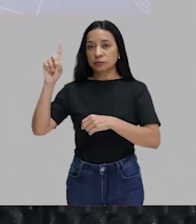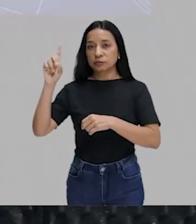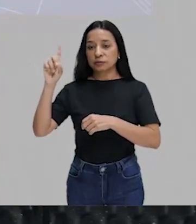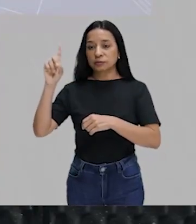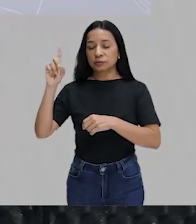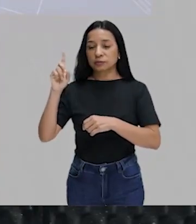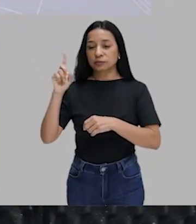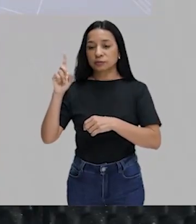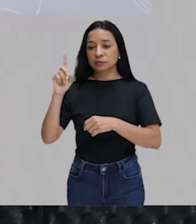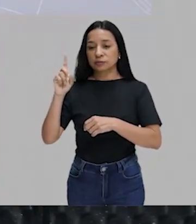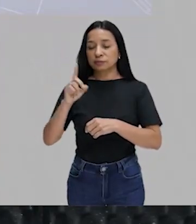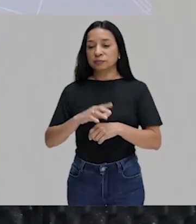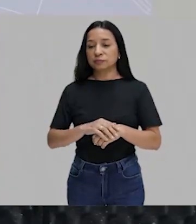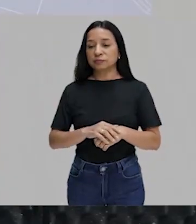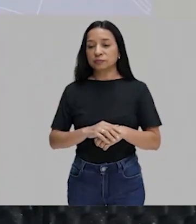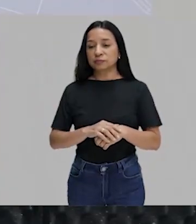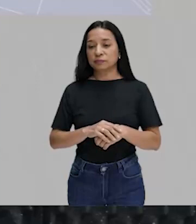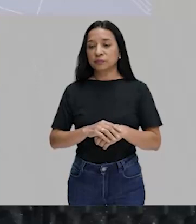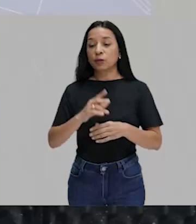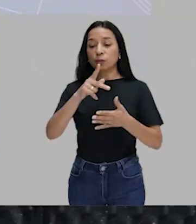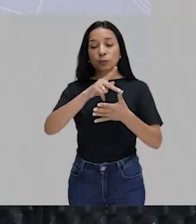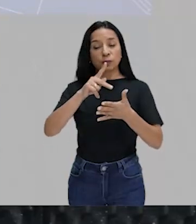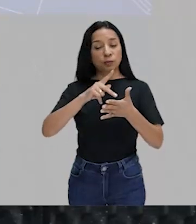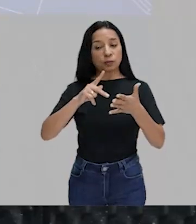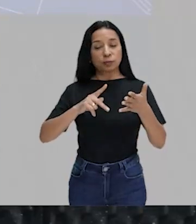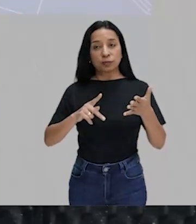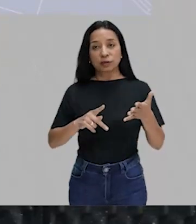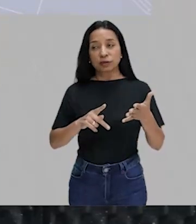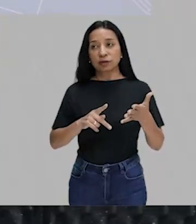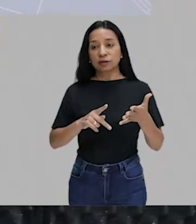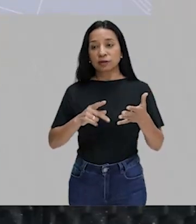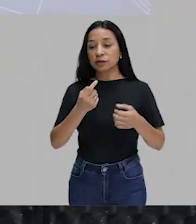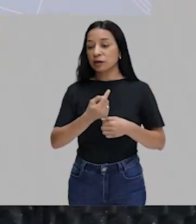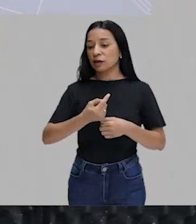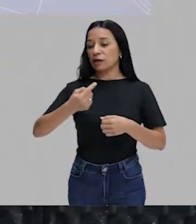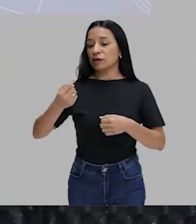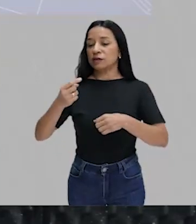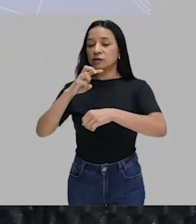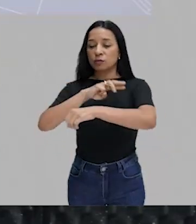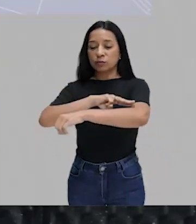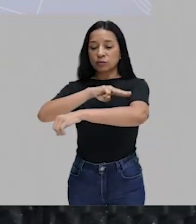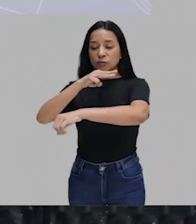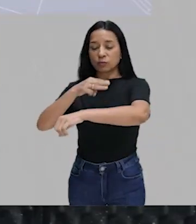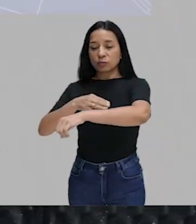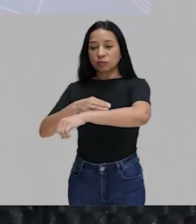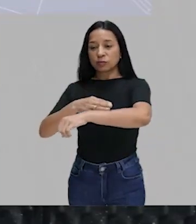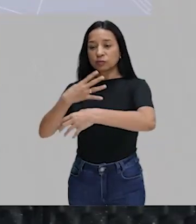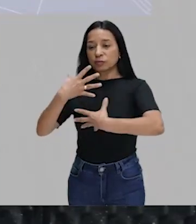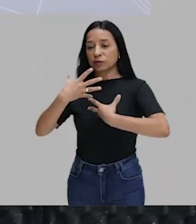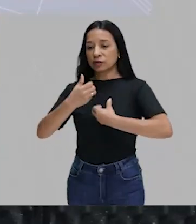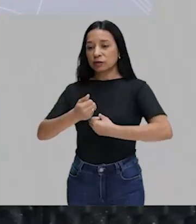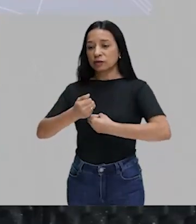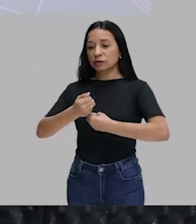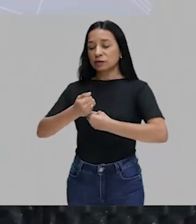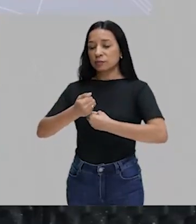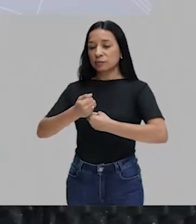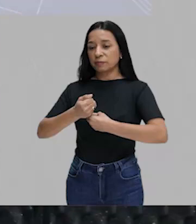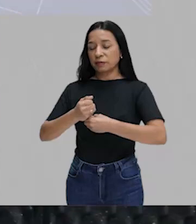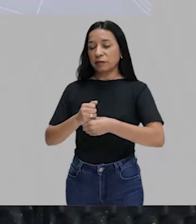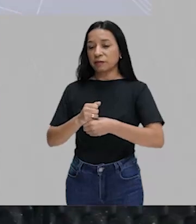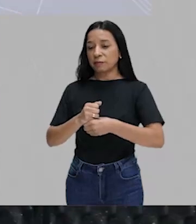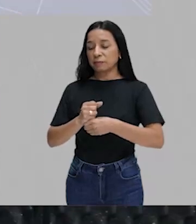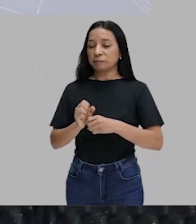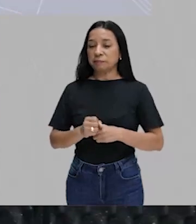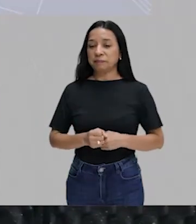E essas divindades, e os poetas iam para este monte, né? Para receber uma inspiração divina para escrever